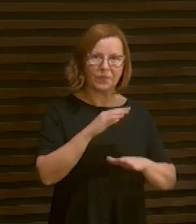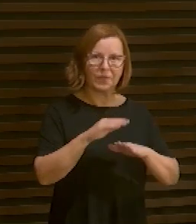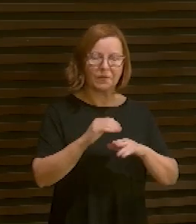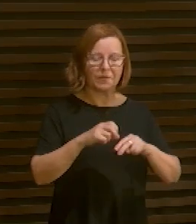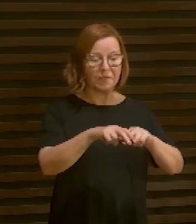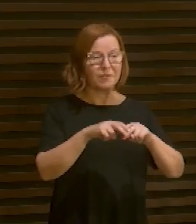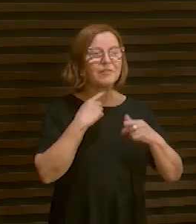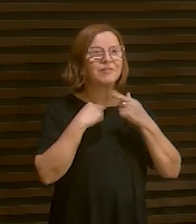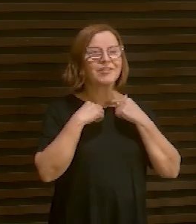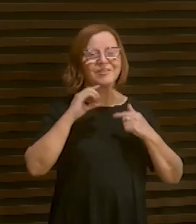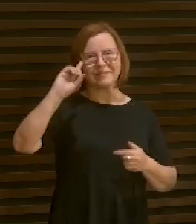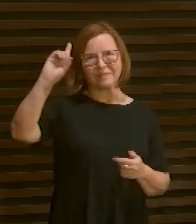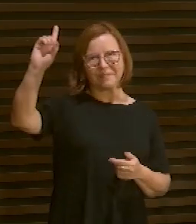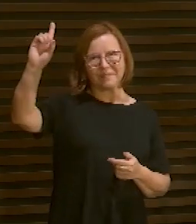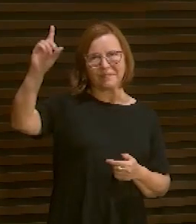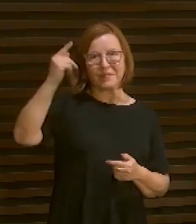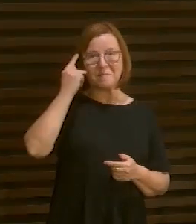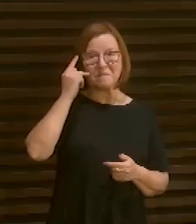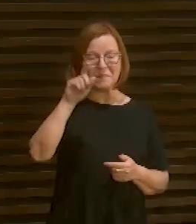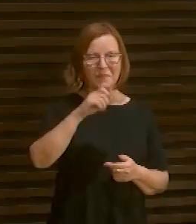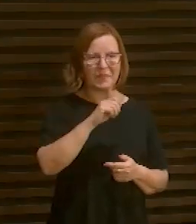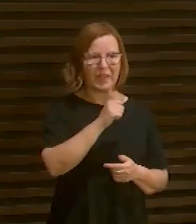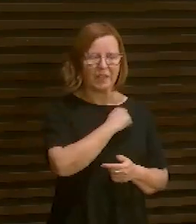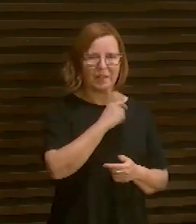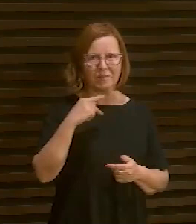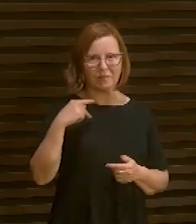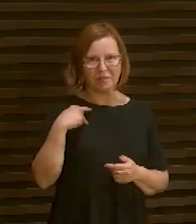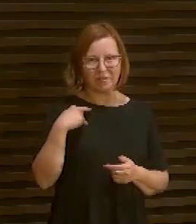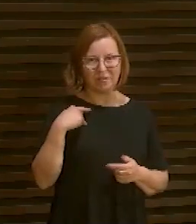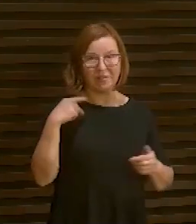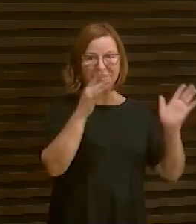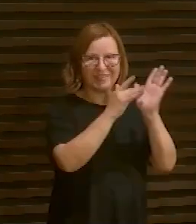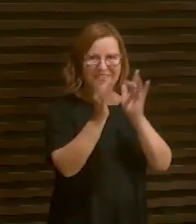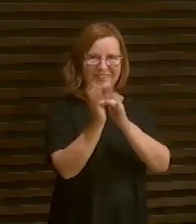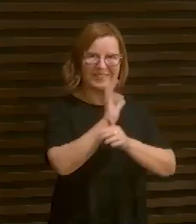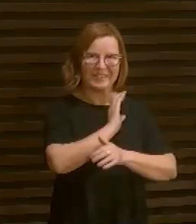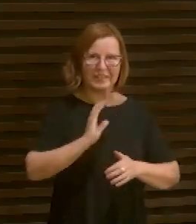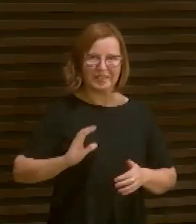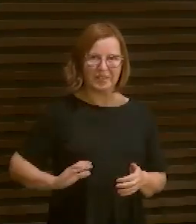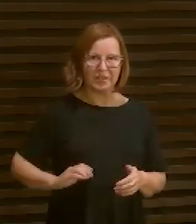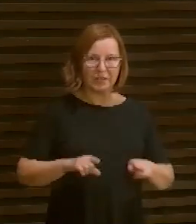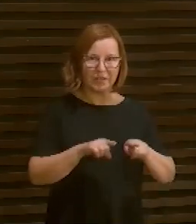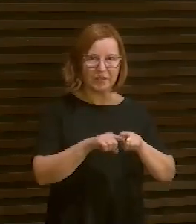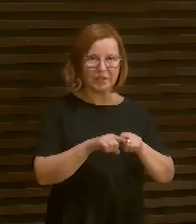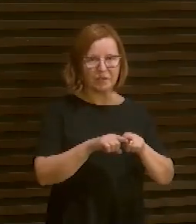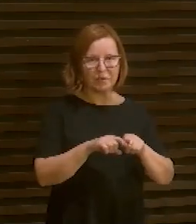chamado pela vontade de Deus para ser apóstolo de Jesus Cristo, e o